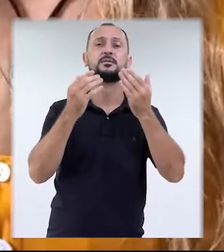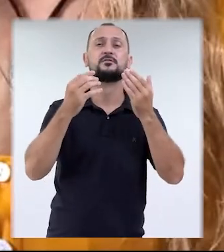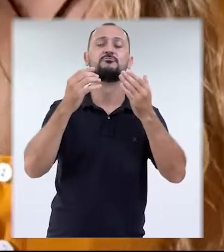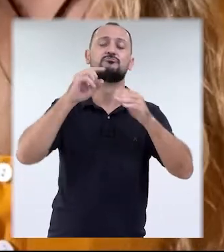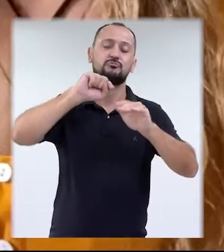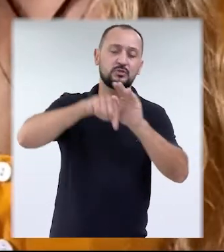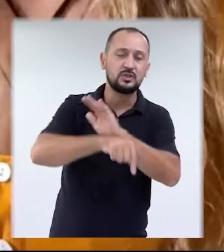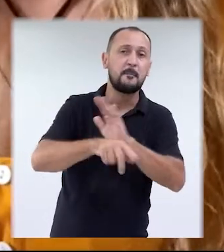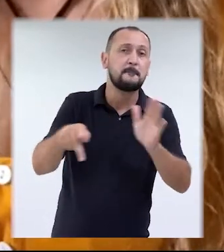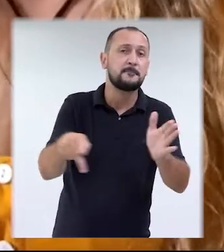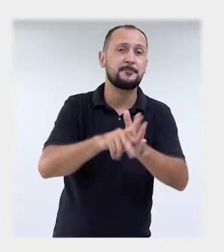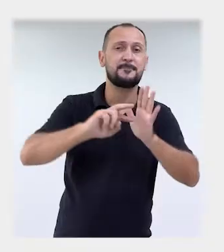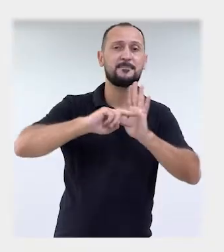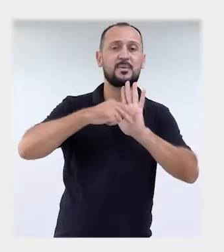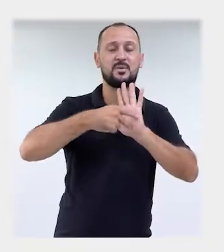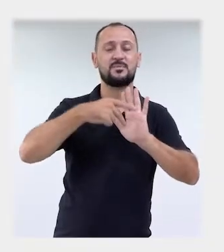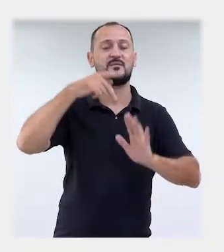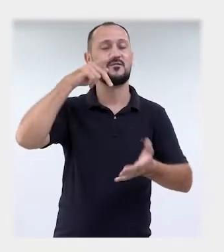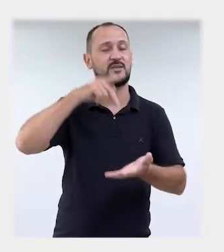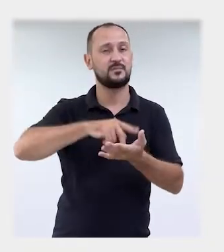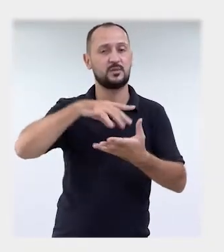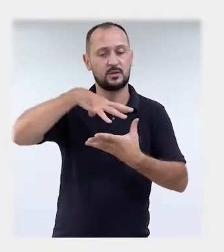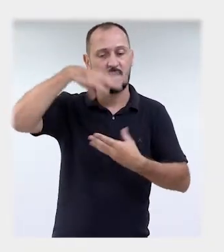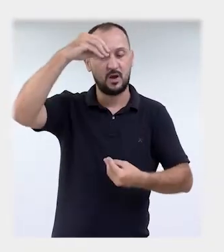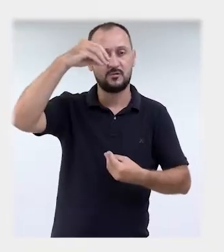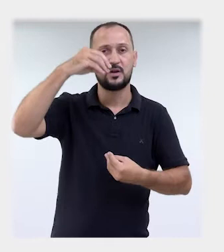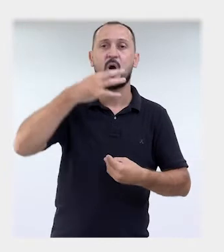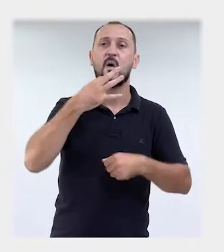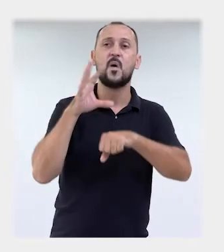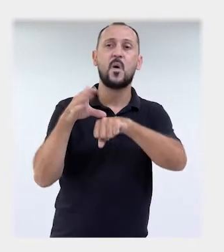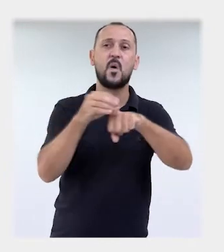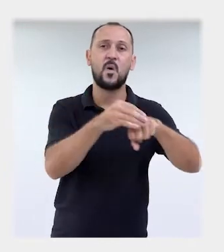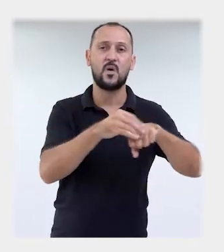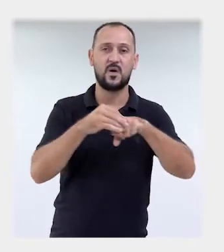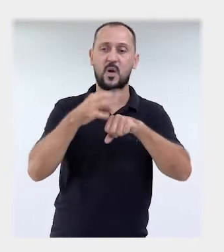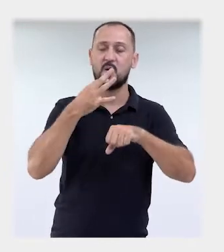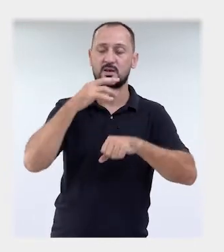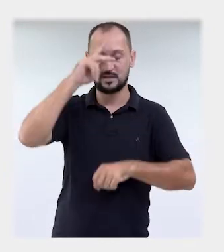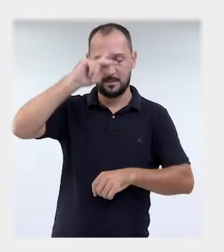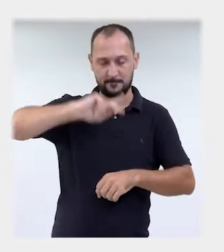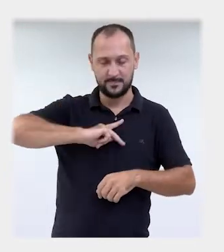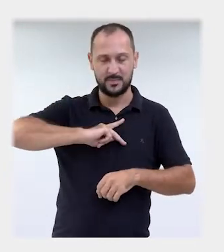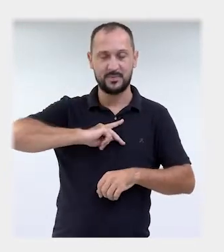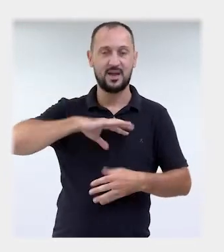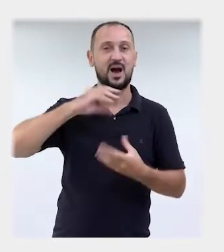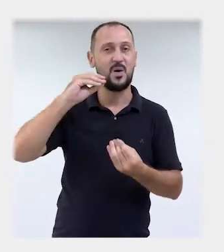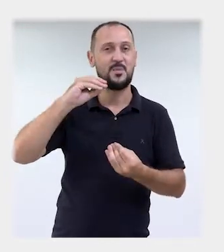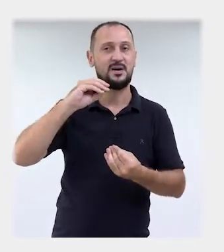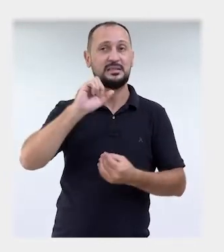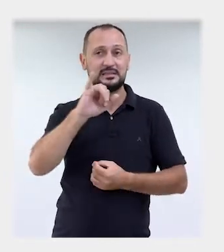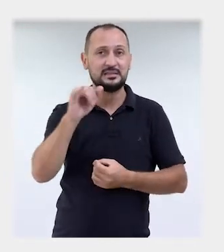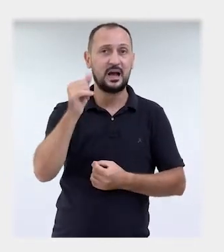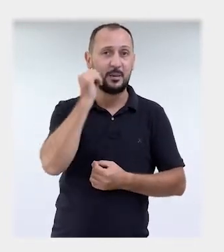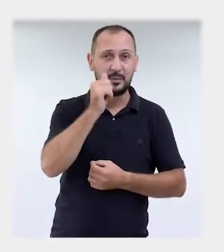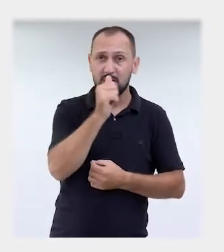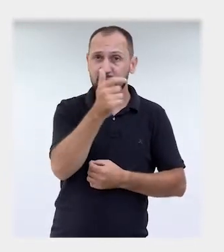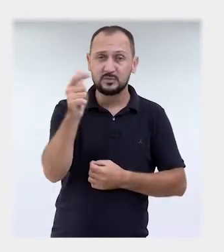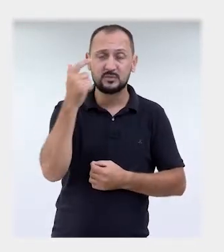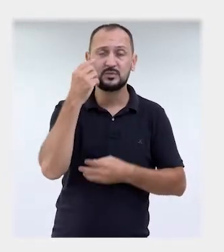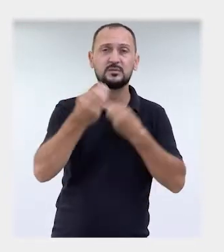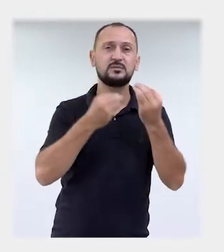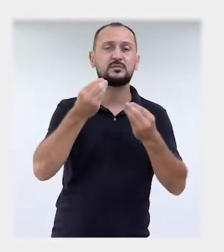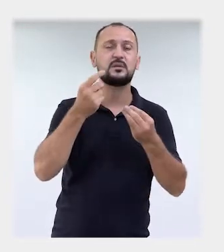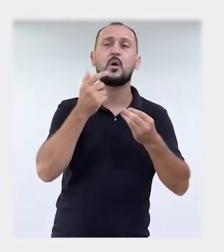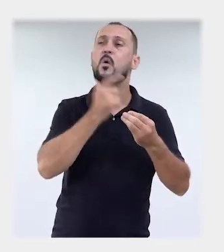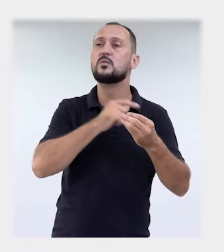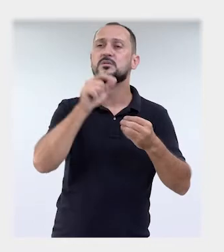em seu sentido mais verdadeiro, de alma, de logos, um conhecimento da alma. Sem ela, as mulheres não têm